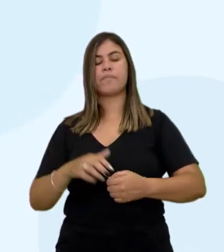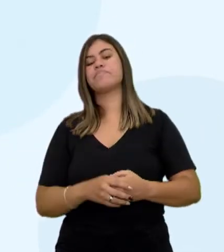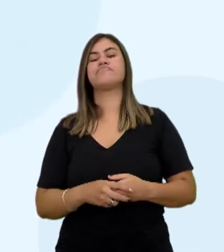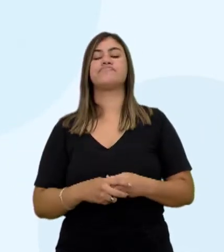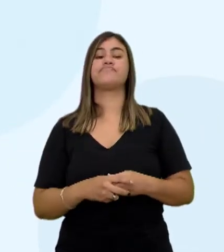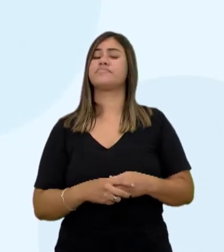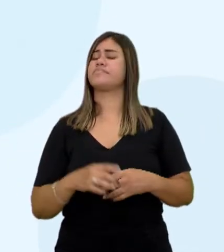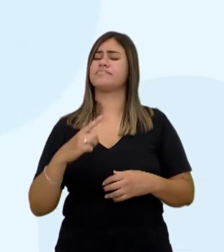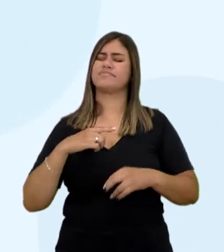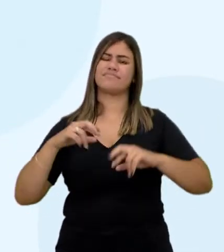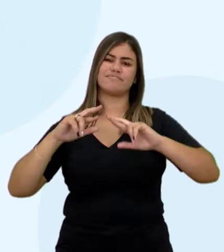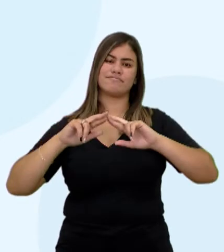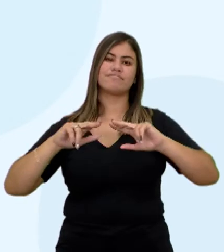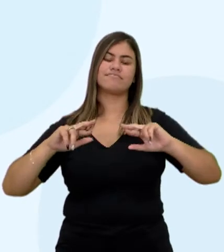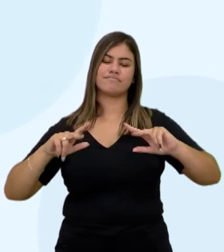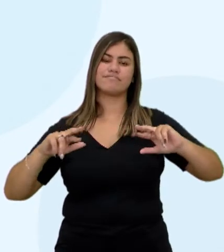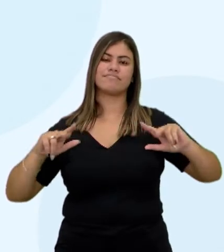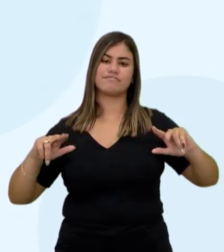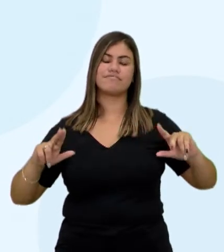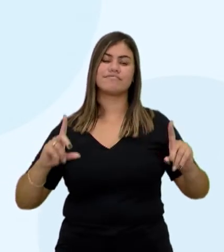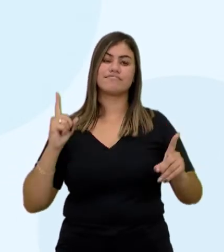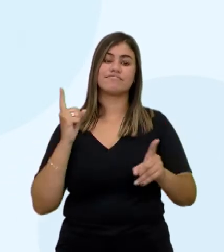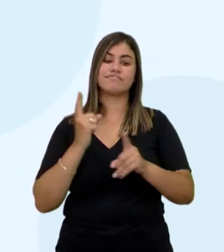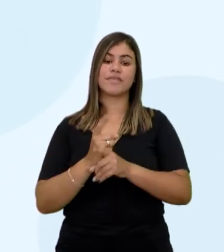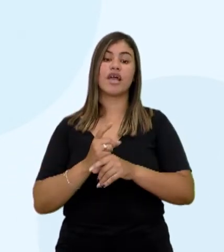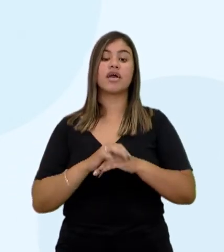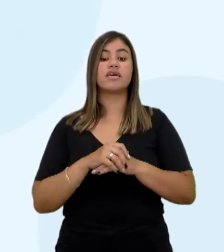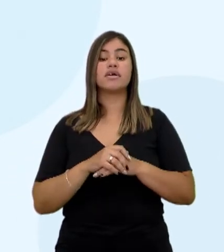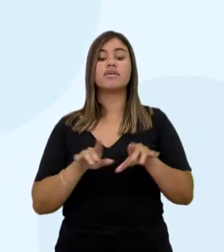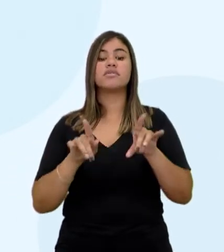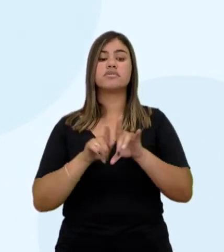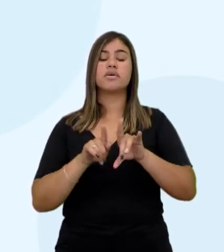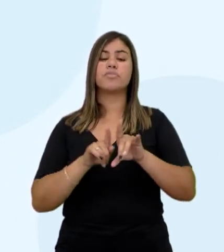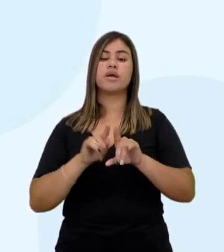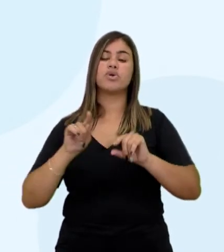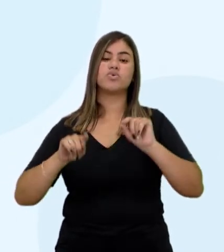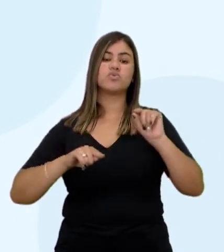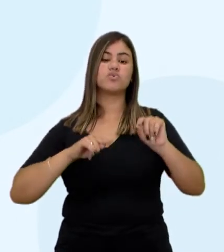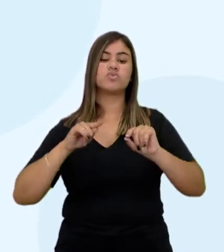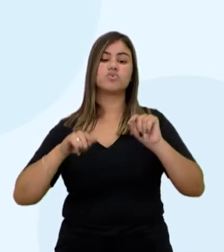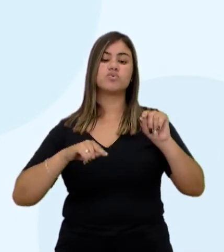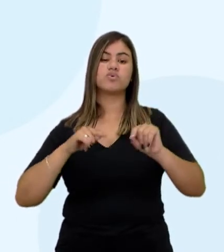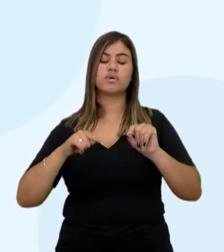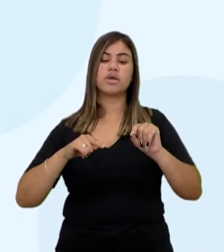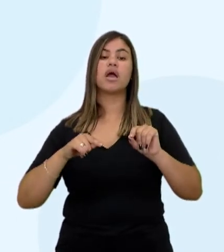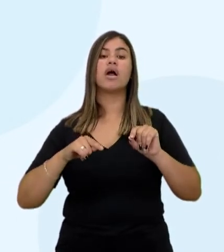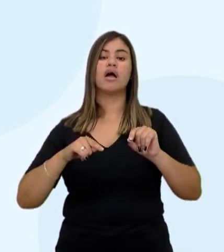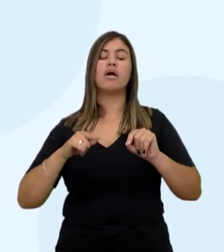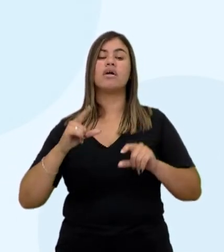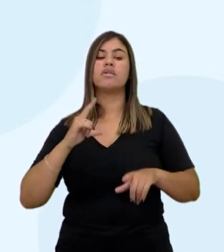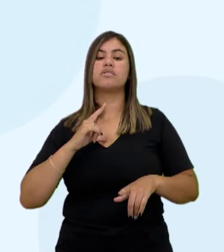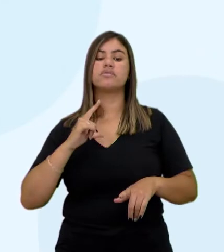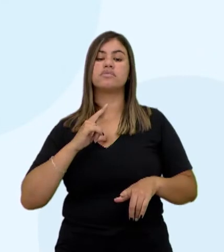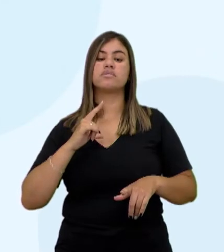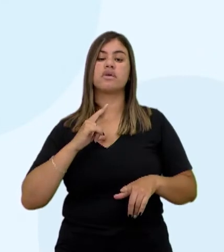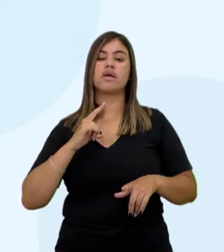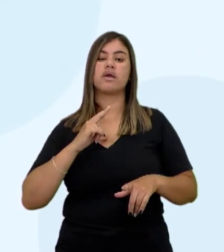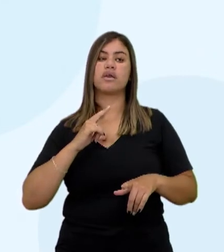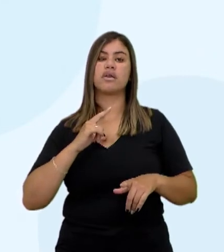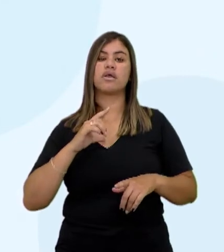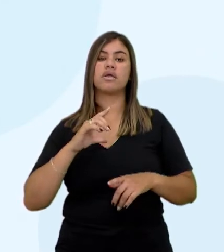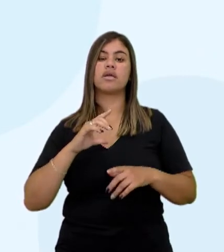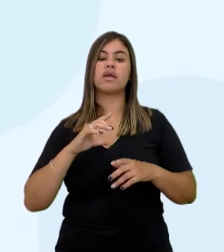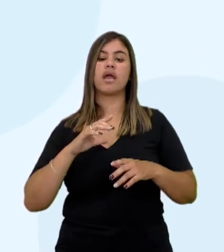outras situações aí que vão aparecendo, né? E aí nós temos aí também o surgimento aí da explosão